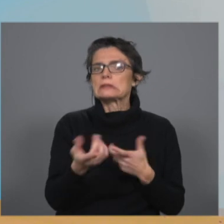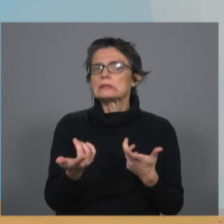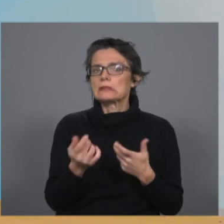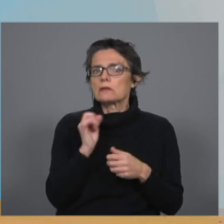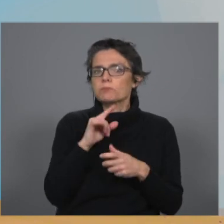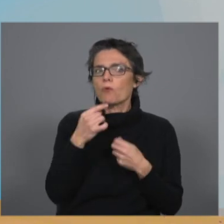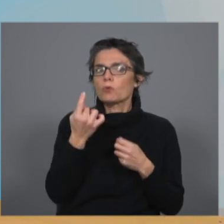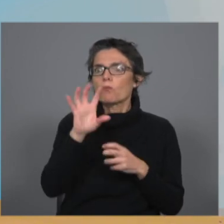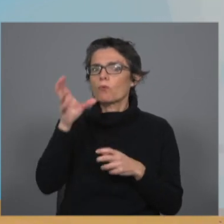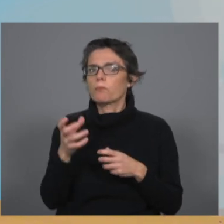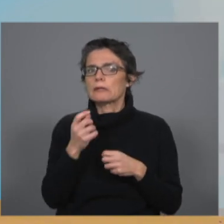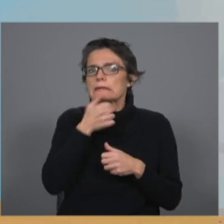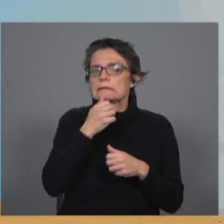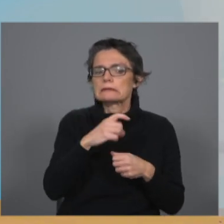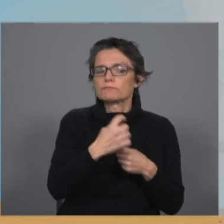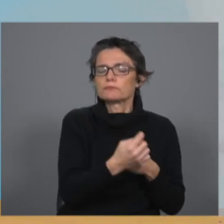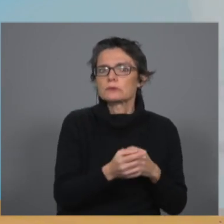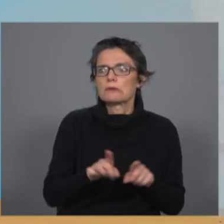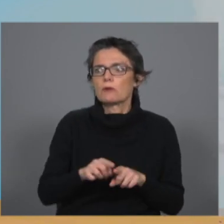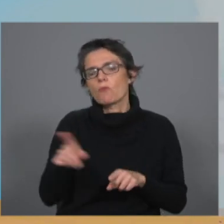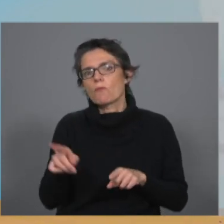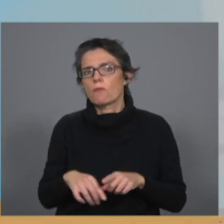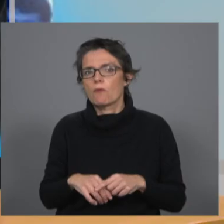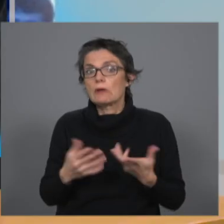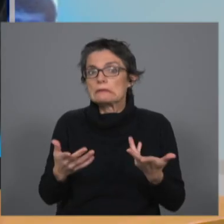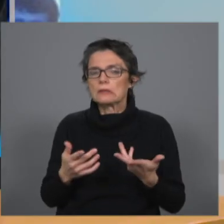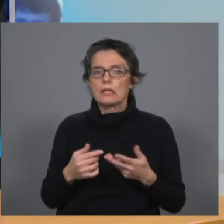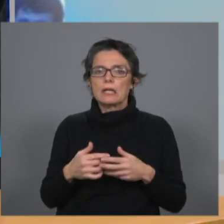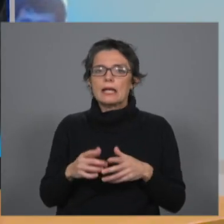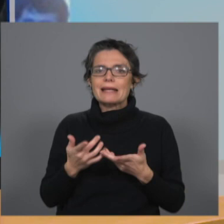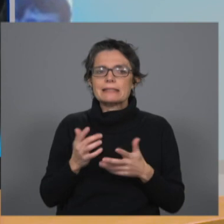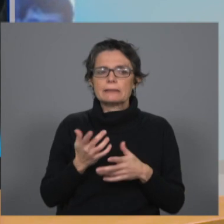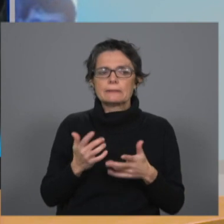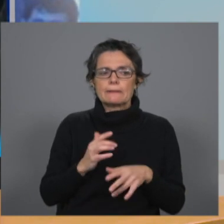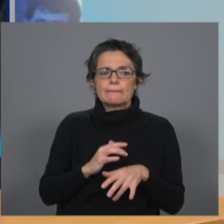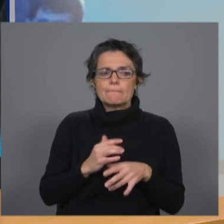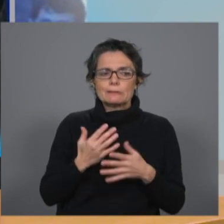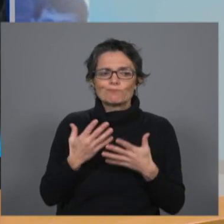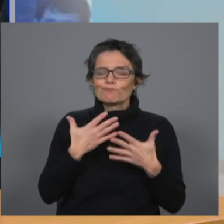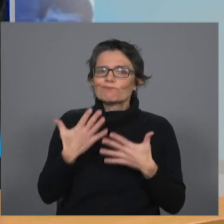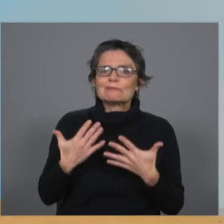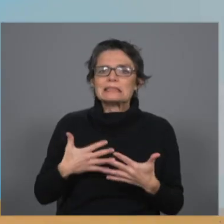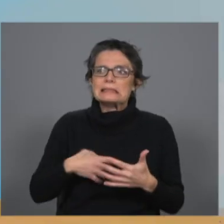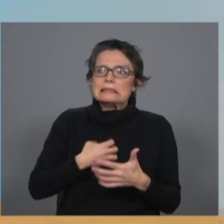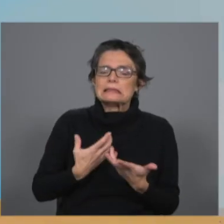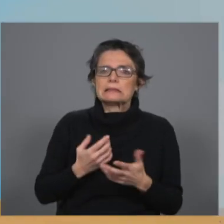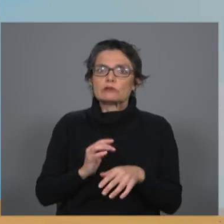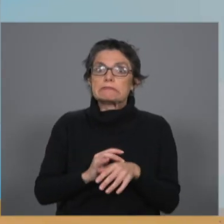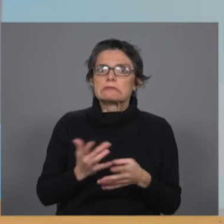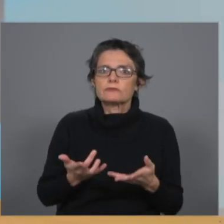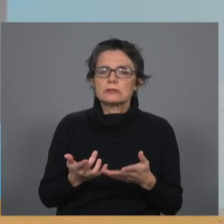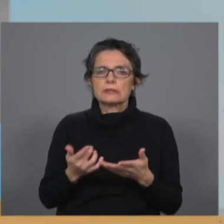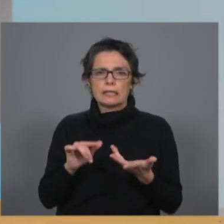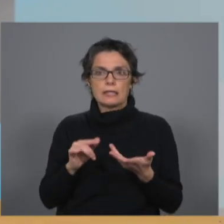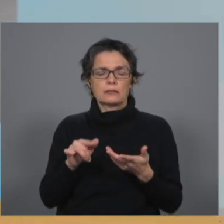esta sensação de fragilidade, experiência de fragilidade partilhada por todos, acaba por reforçar também a noção de que a União